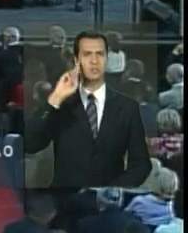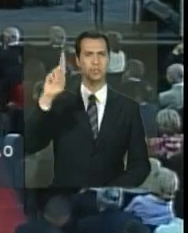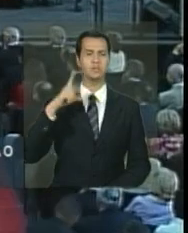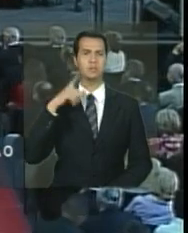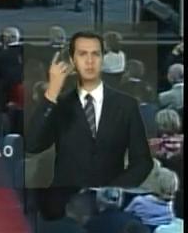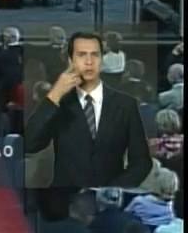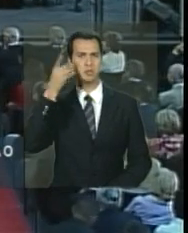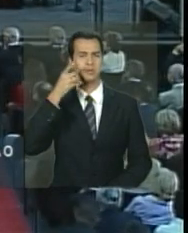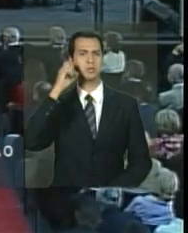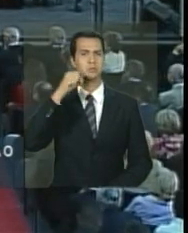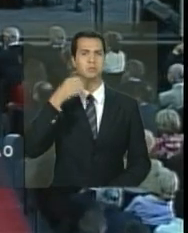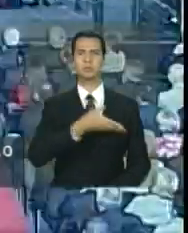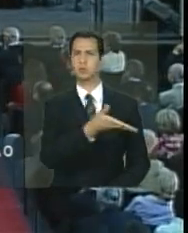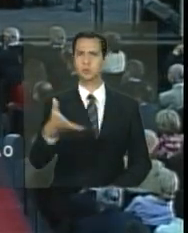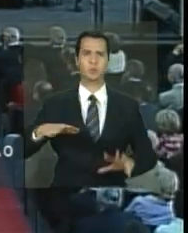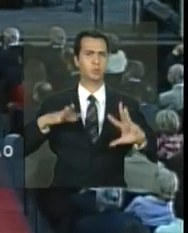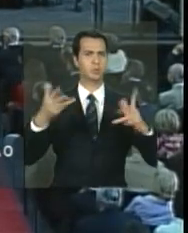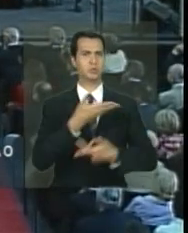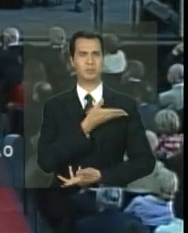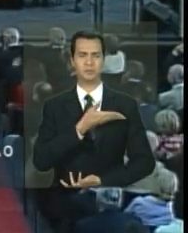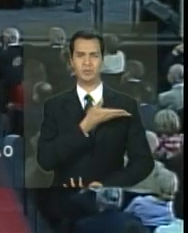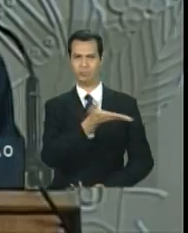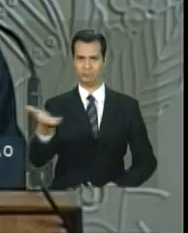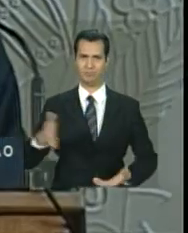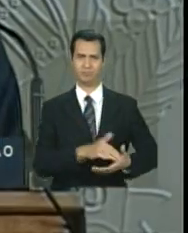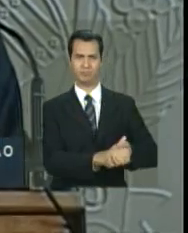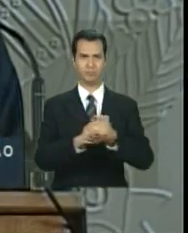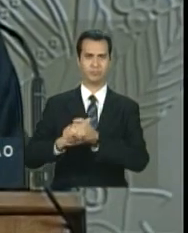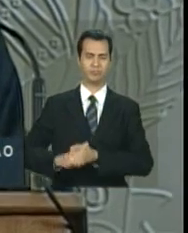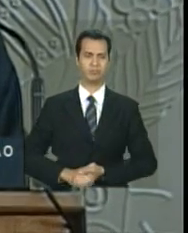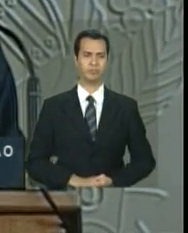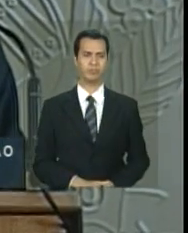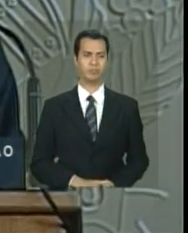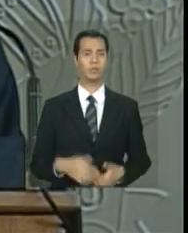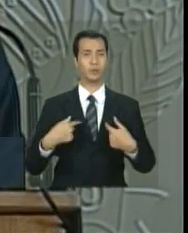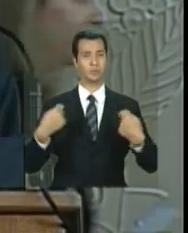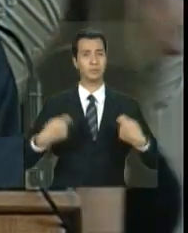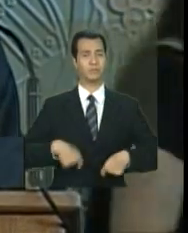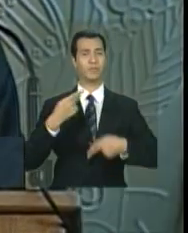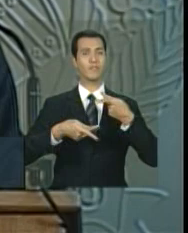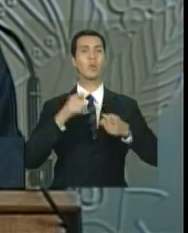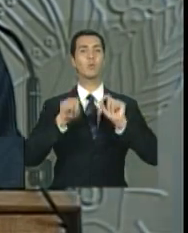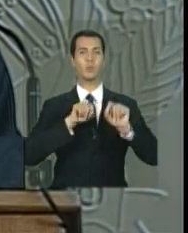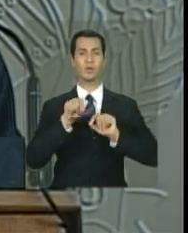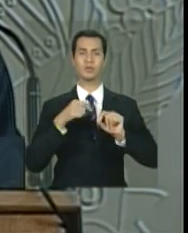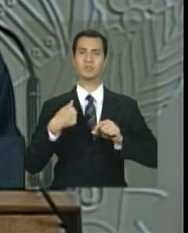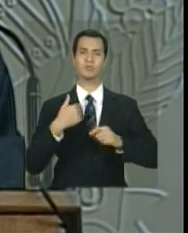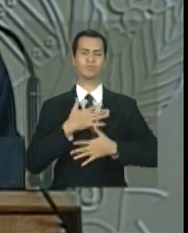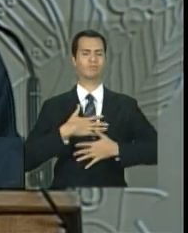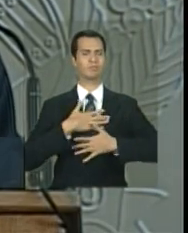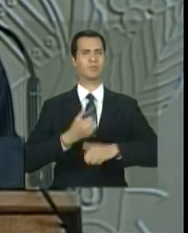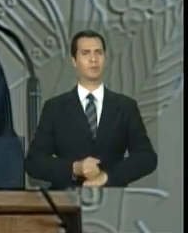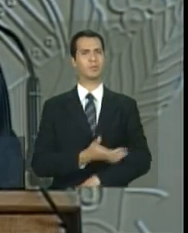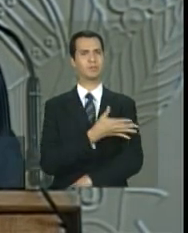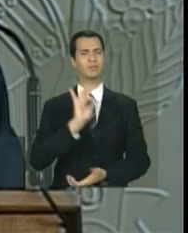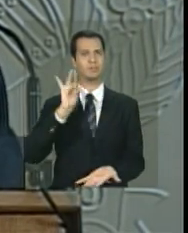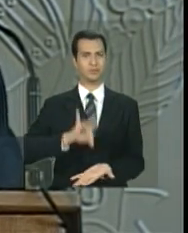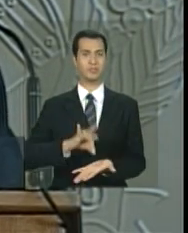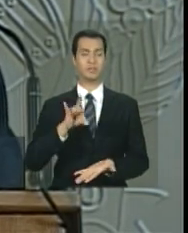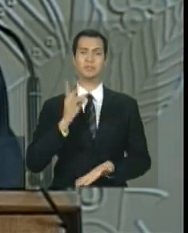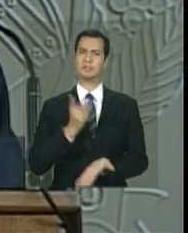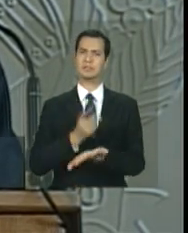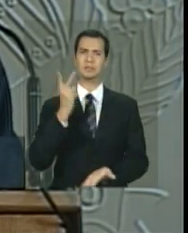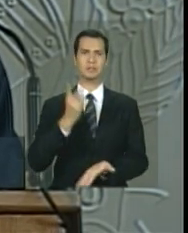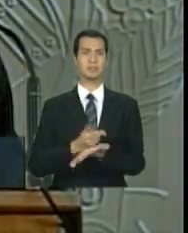deputados, senhores e senhoras, meus amigos. Eu não posso deixar de dizer que, para mim, é uma grande emoção cada vez que eu